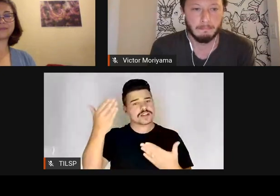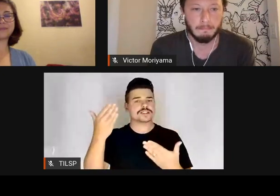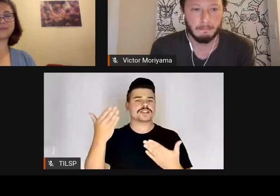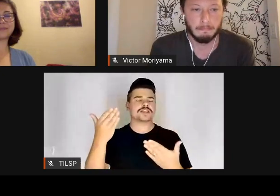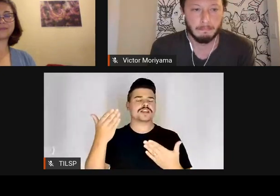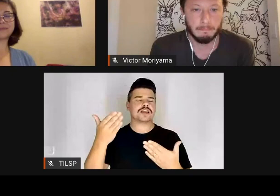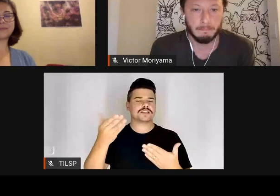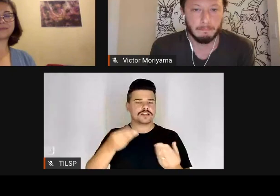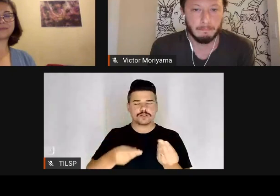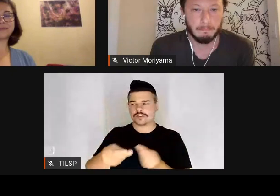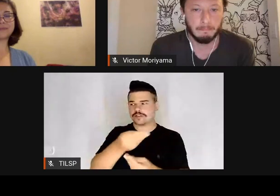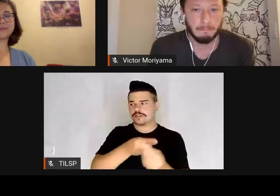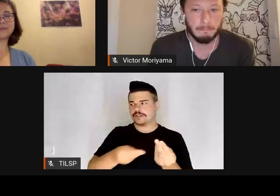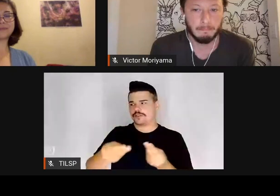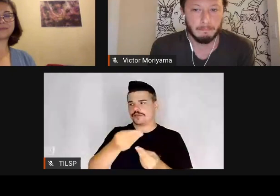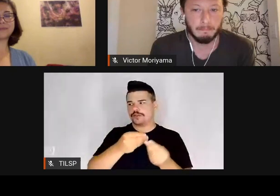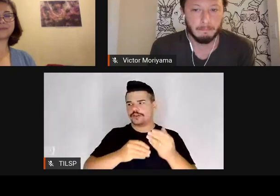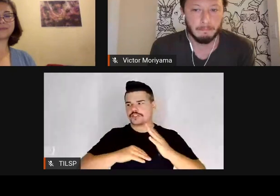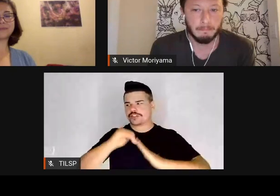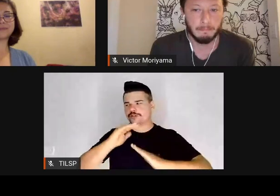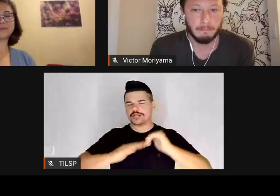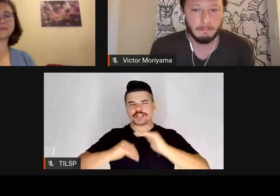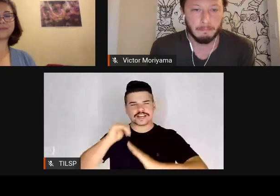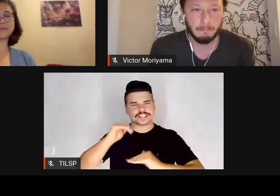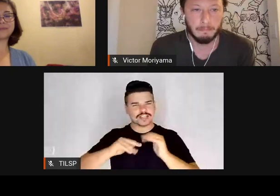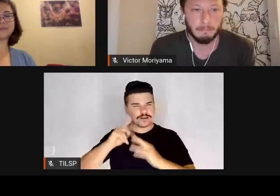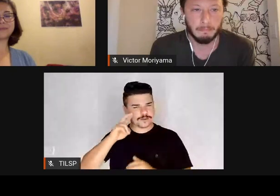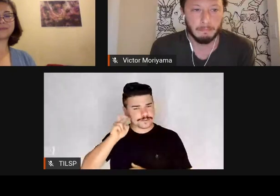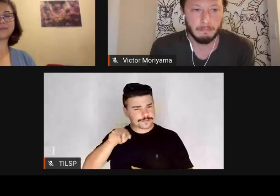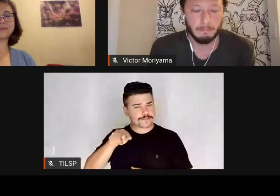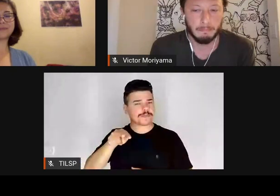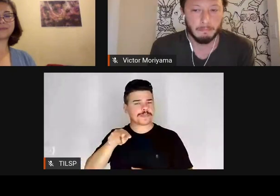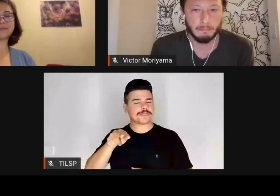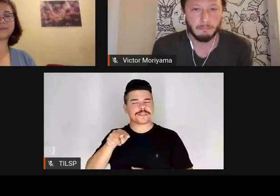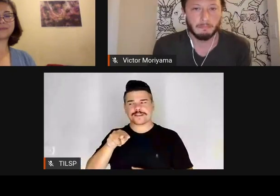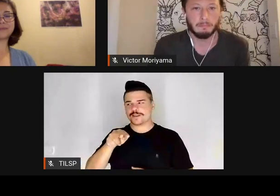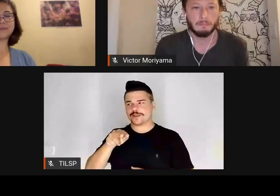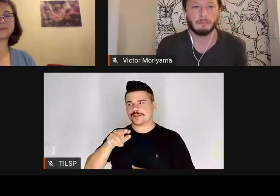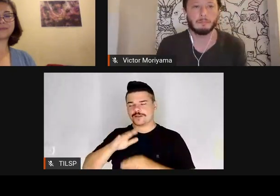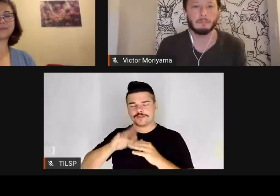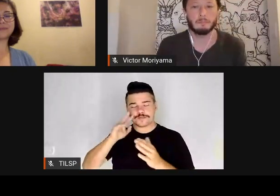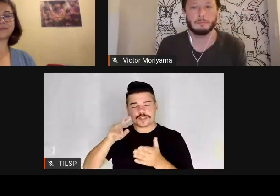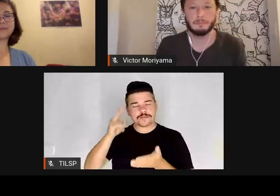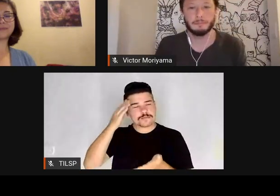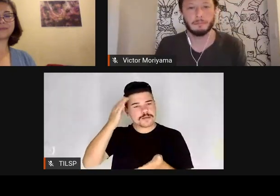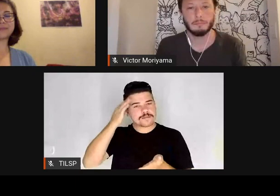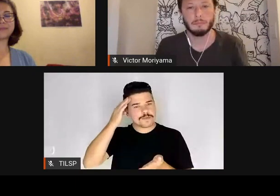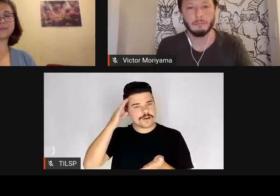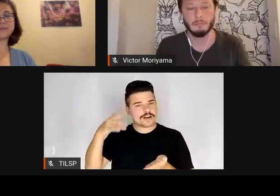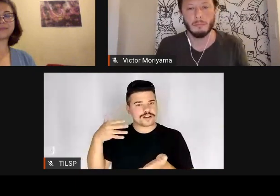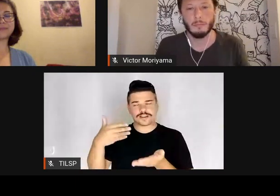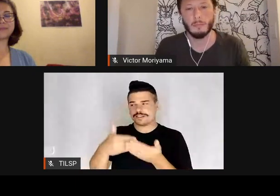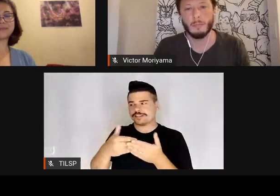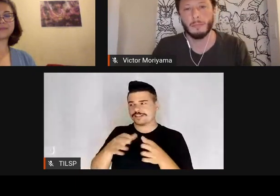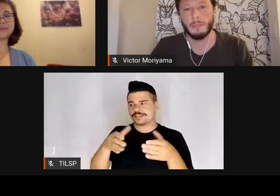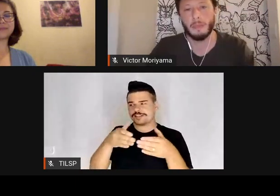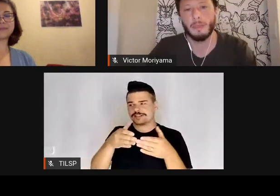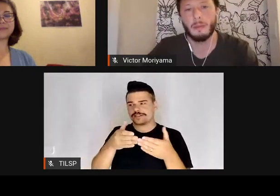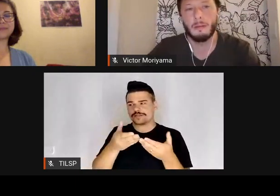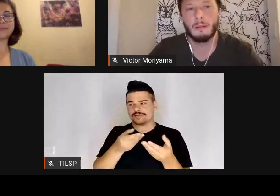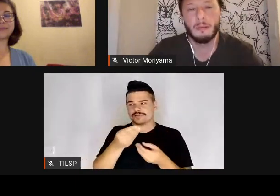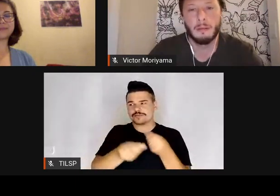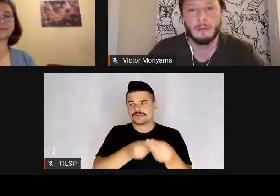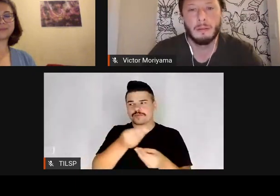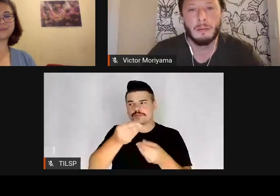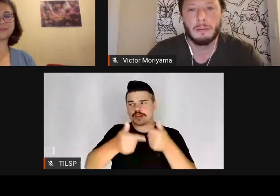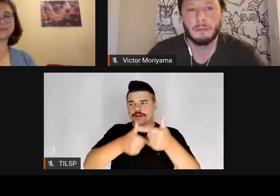contribuição, esse teu fiozinho da memória, esses fios perdidos que estavam na memória da fotografia fotográfica brasileira, que você puxou